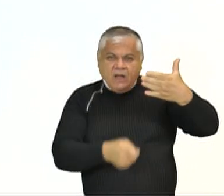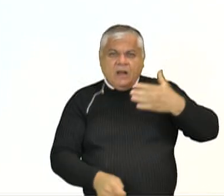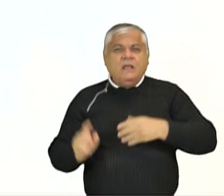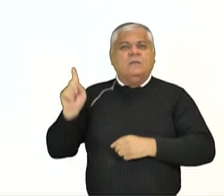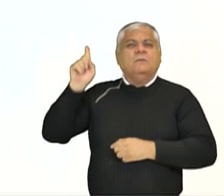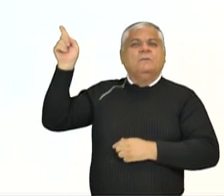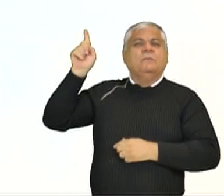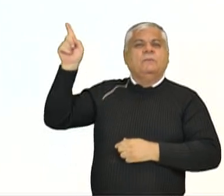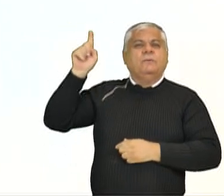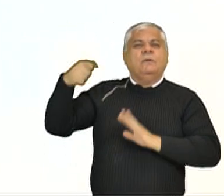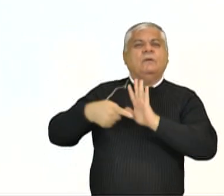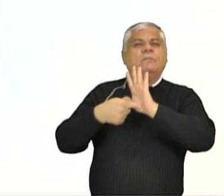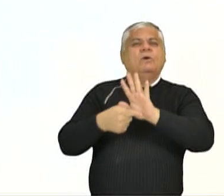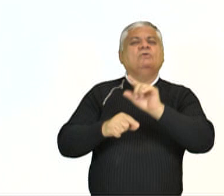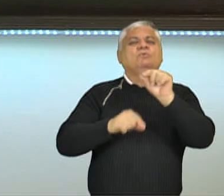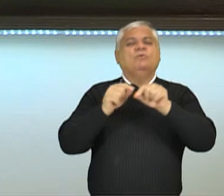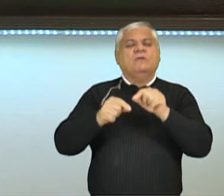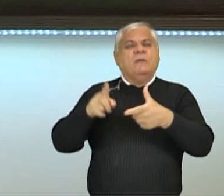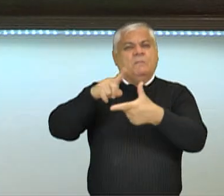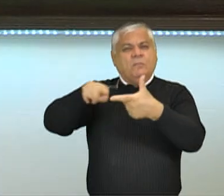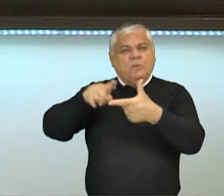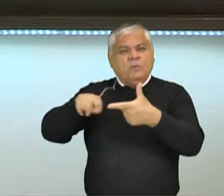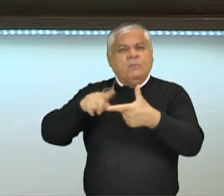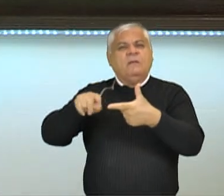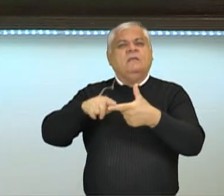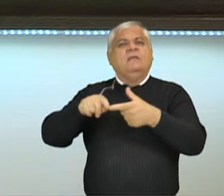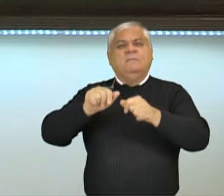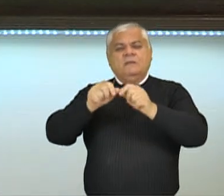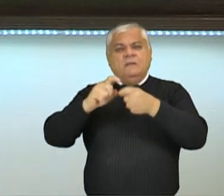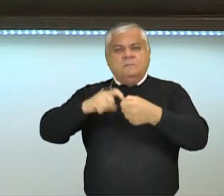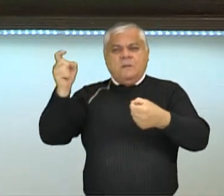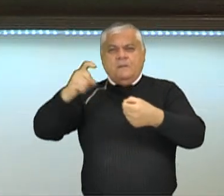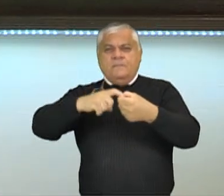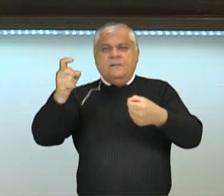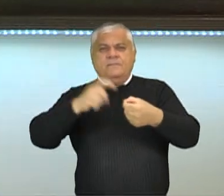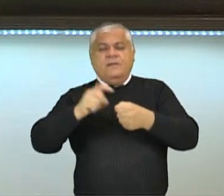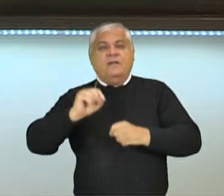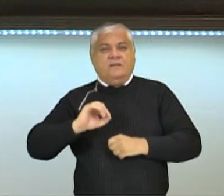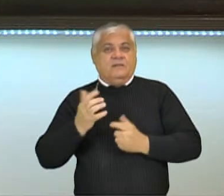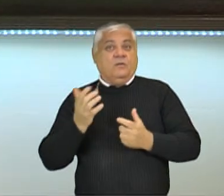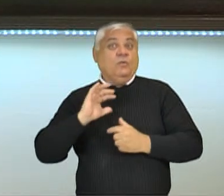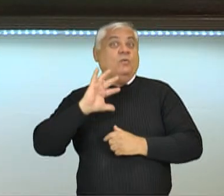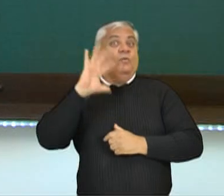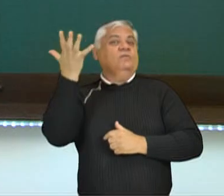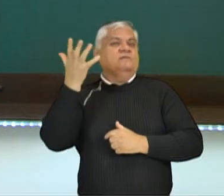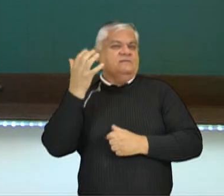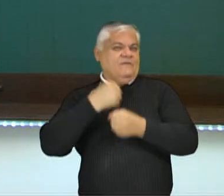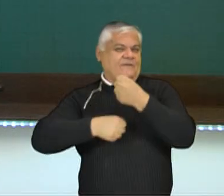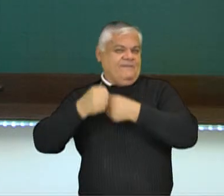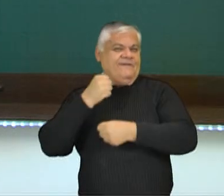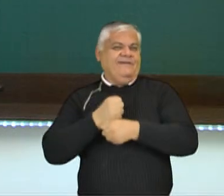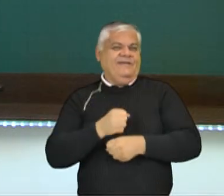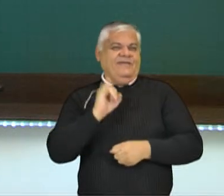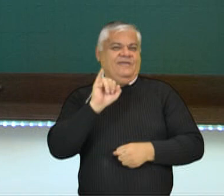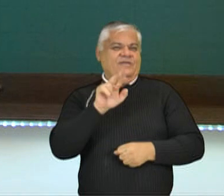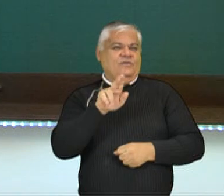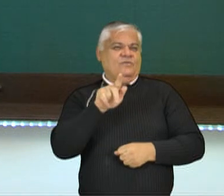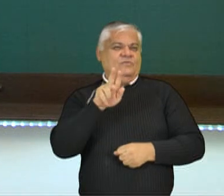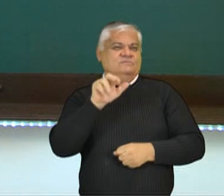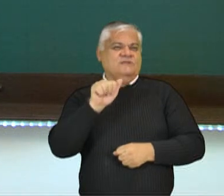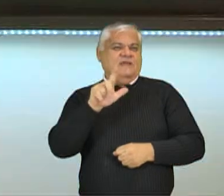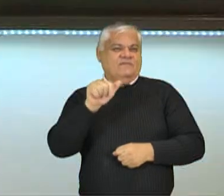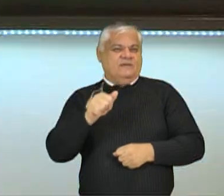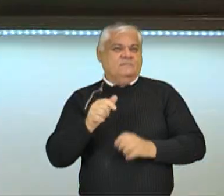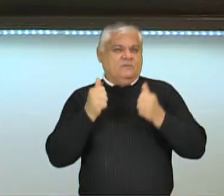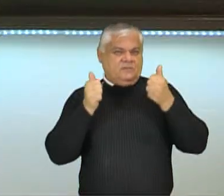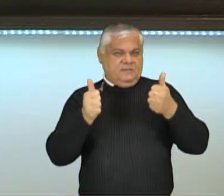os conflitos e a desintegração da Iugoslávia, que acabamos de falar aí um pouco sobre este tema.